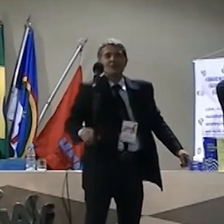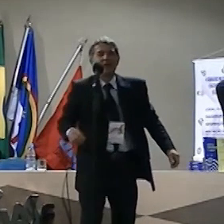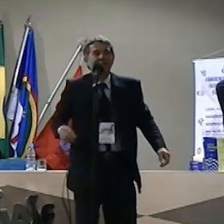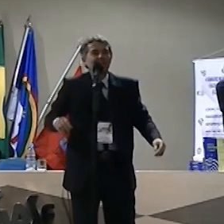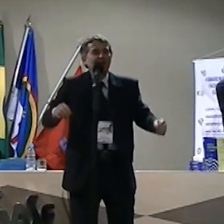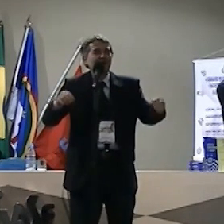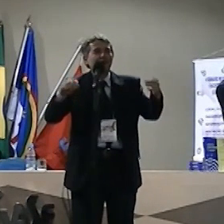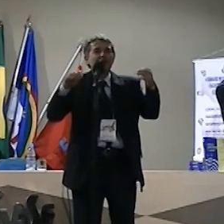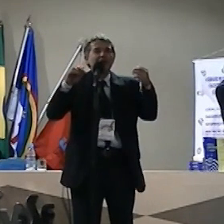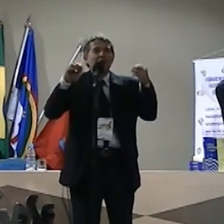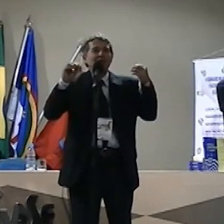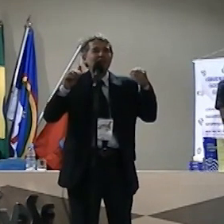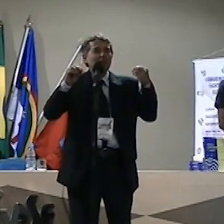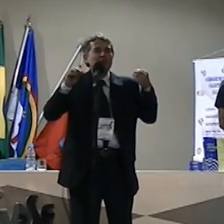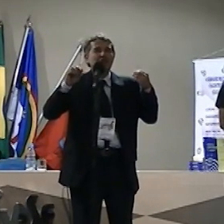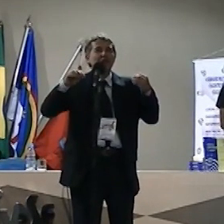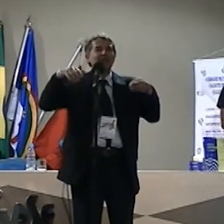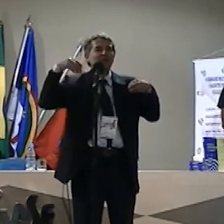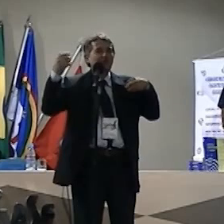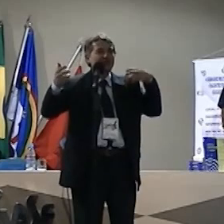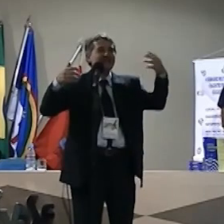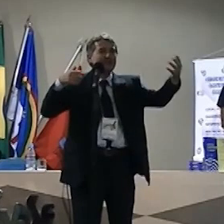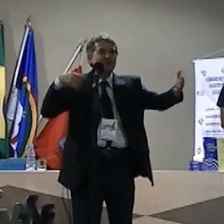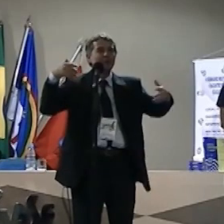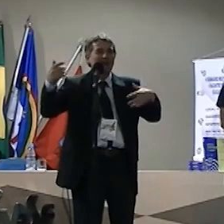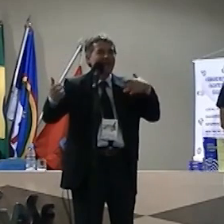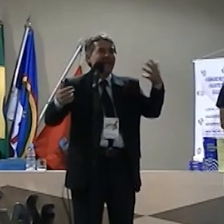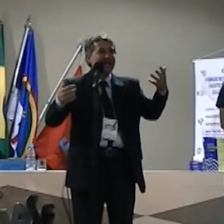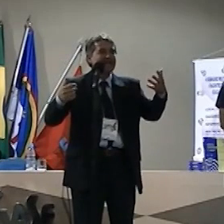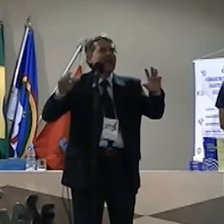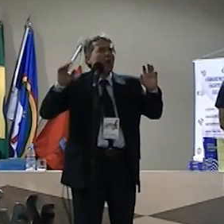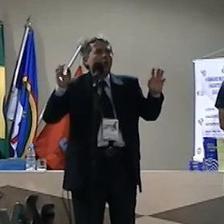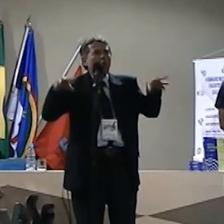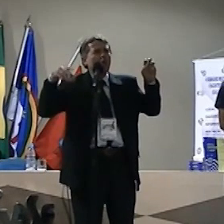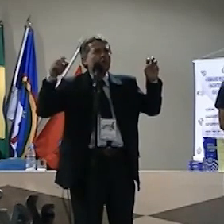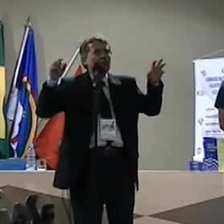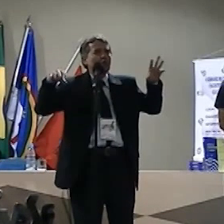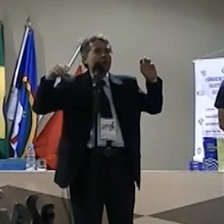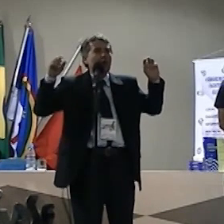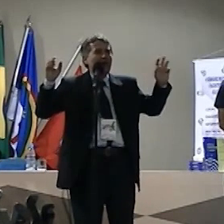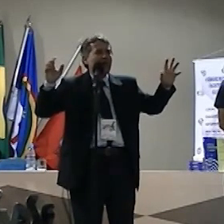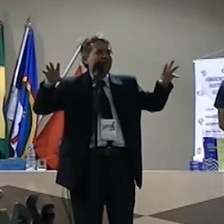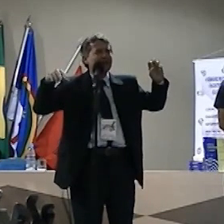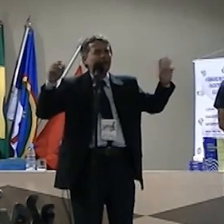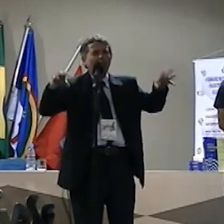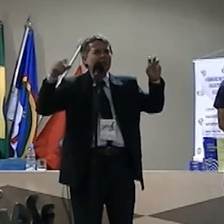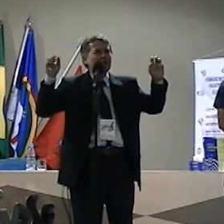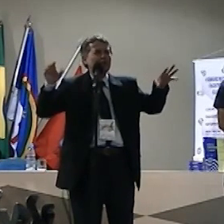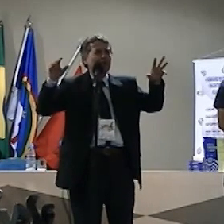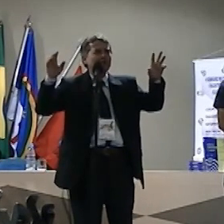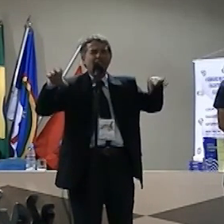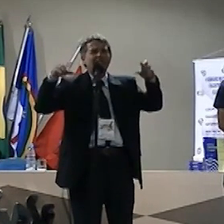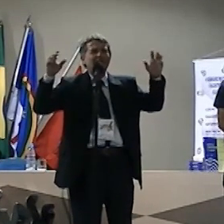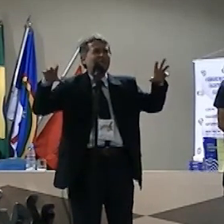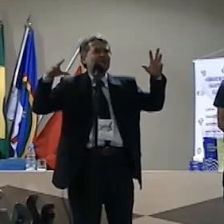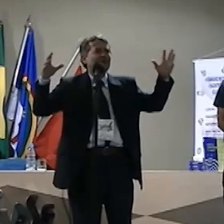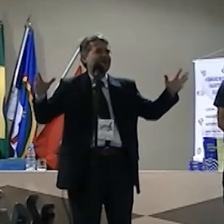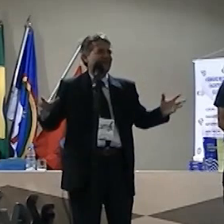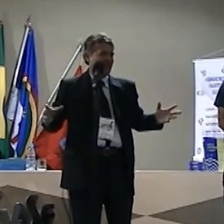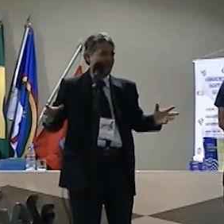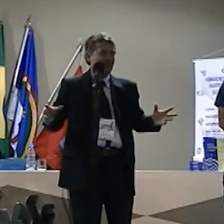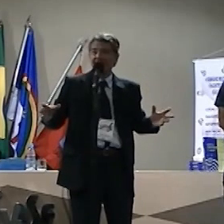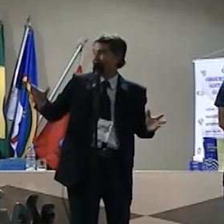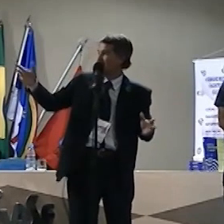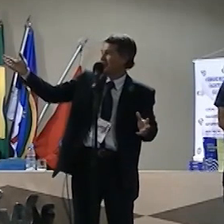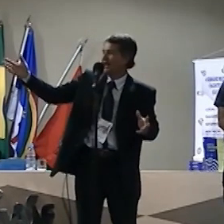Agora tu espera, porque foi uma discussão entre ouvintes e surdos lá em casa, como construir um lema que todos os surdos e todas as pessoas